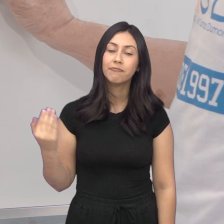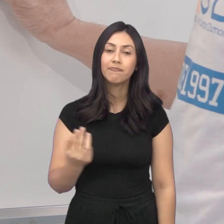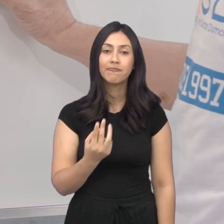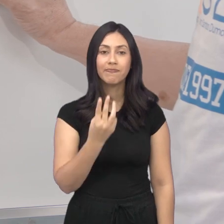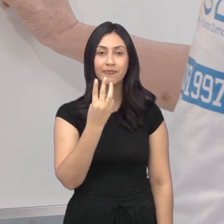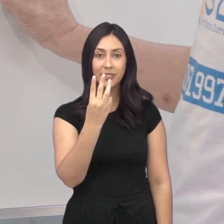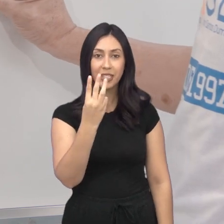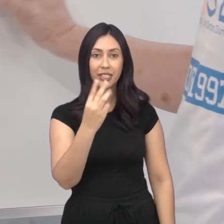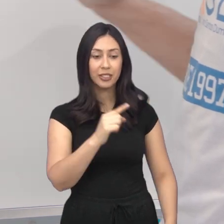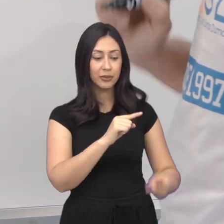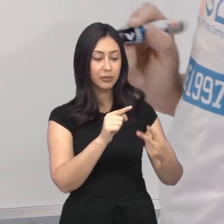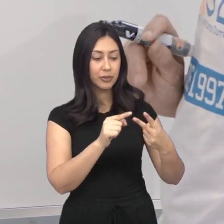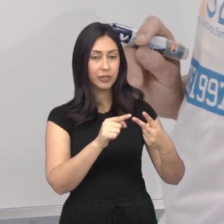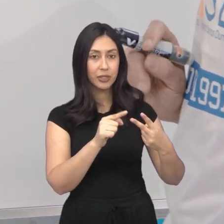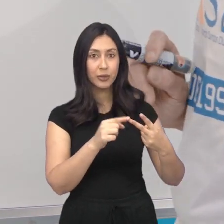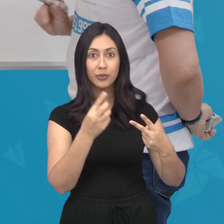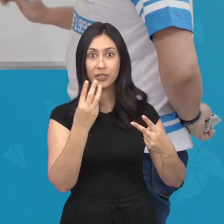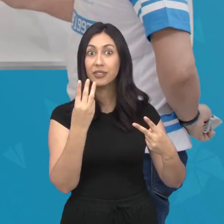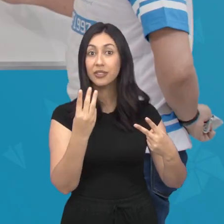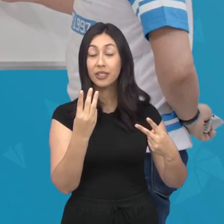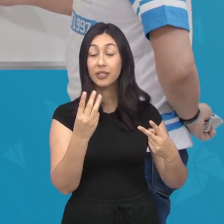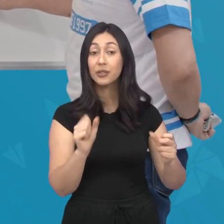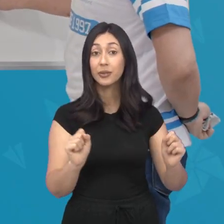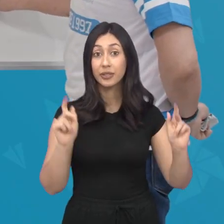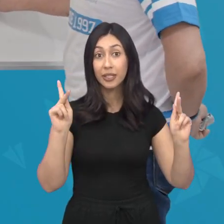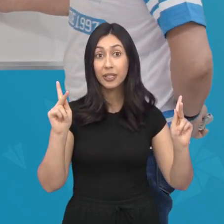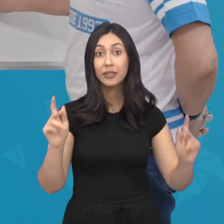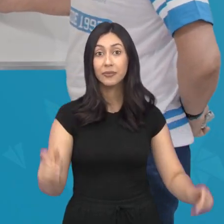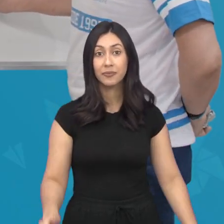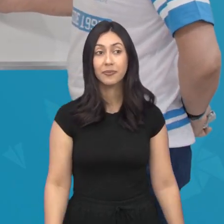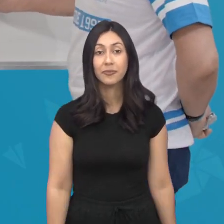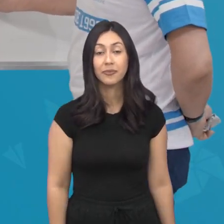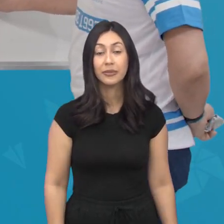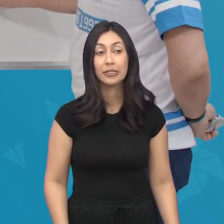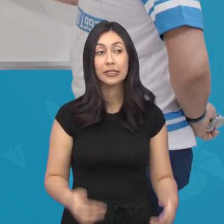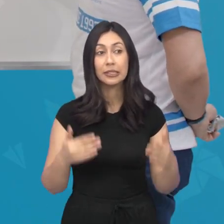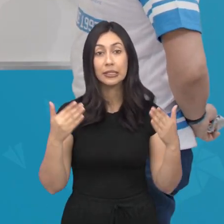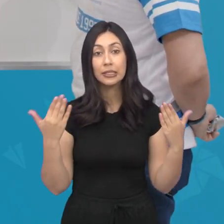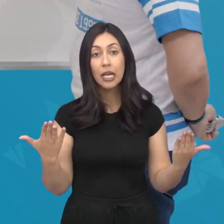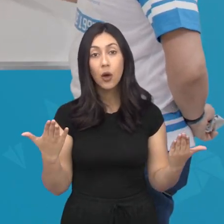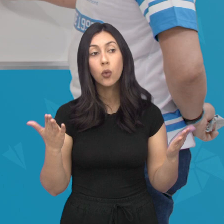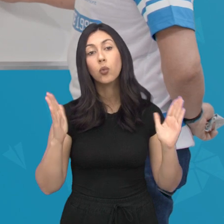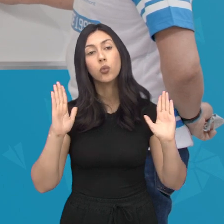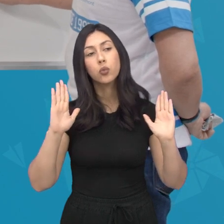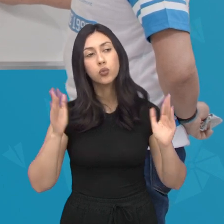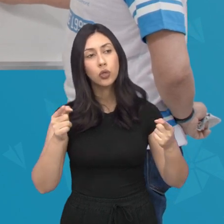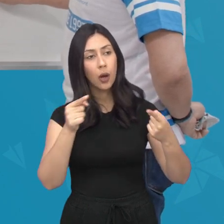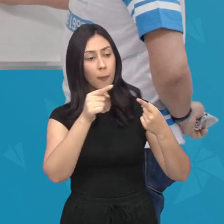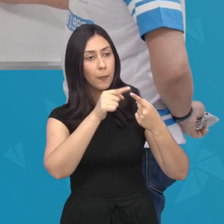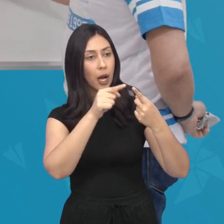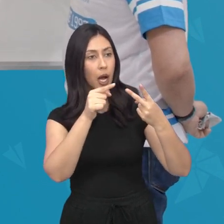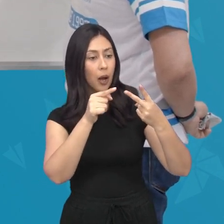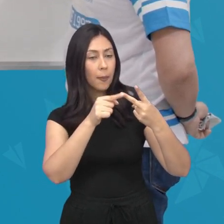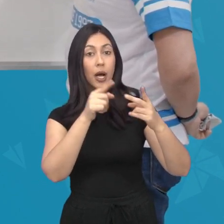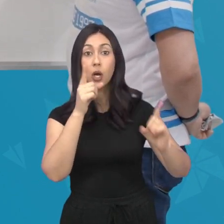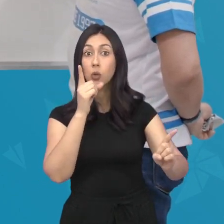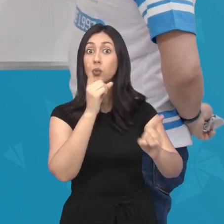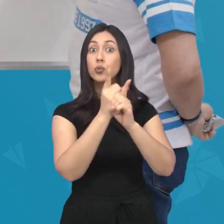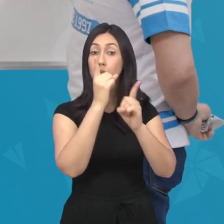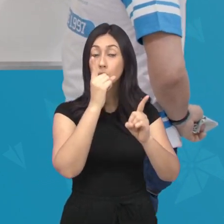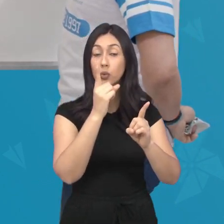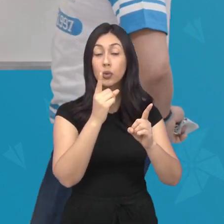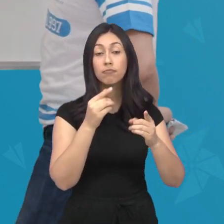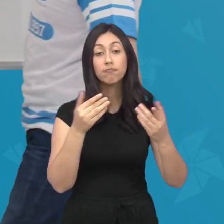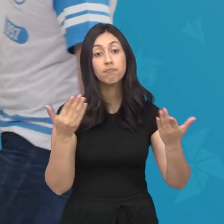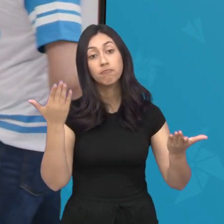A outra raiz vai ser 3. Ok? Então a gente já achou as raízes. Com as